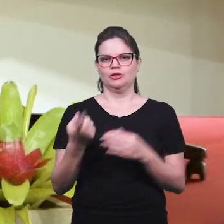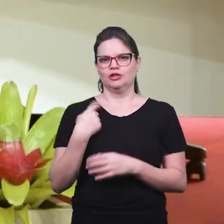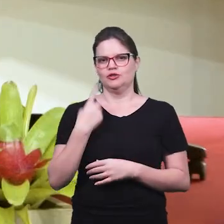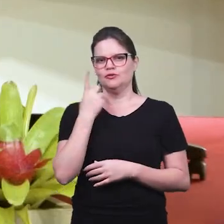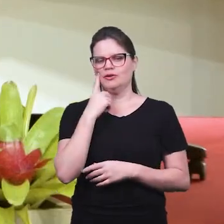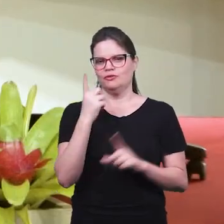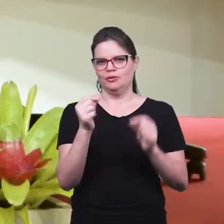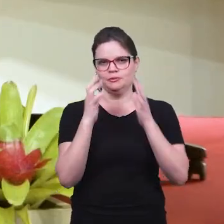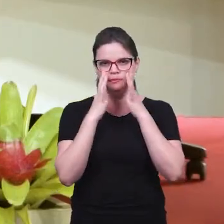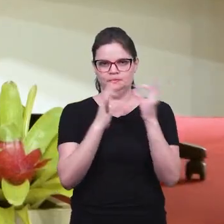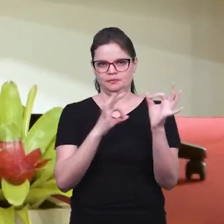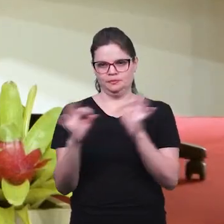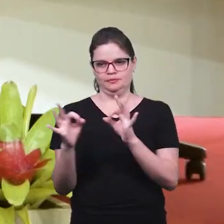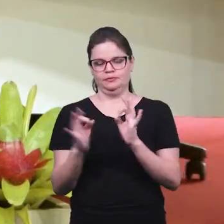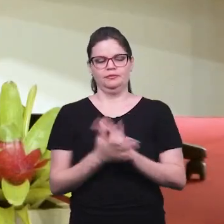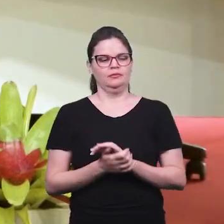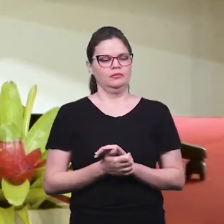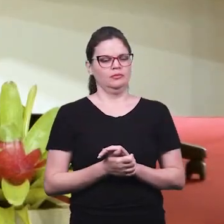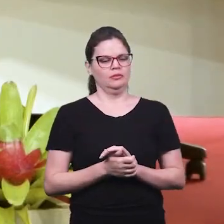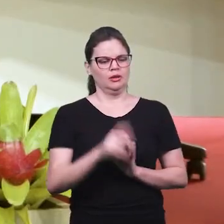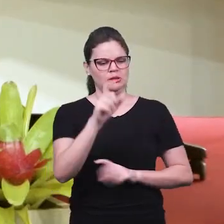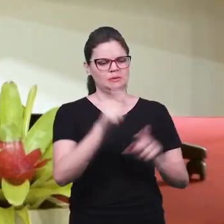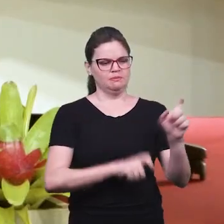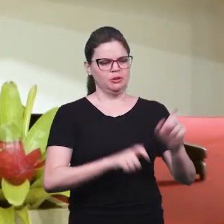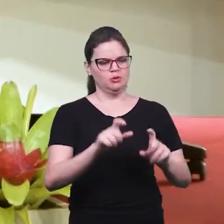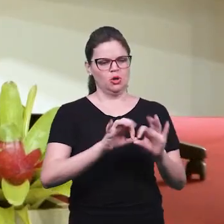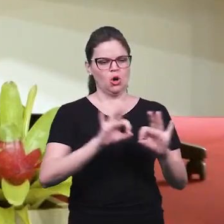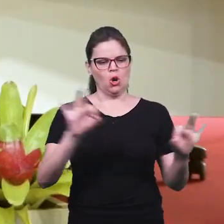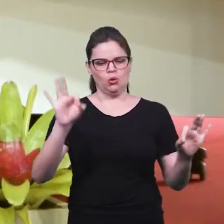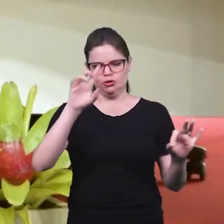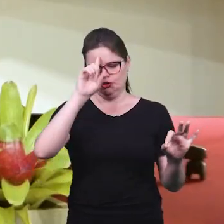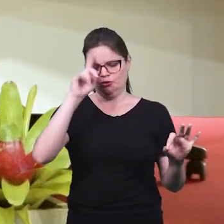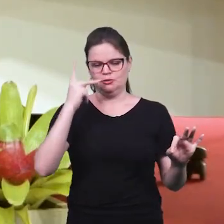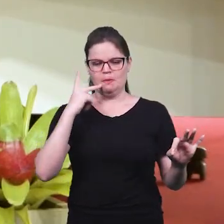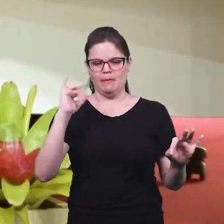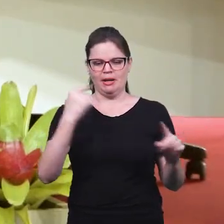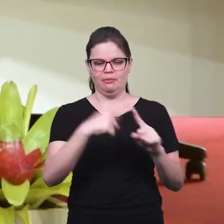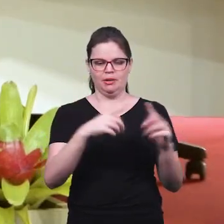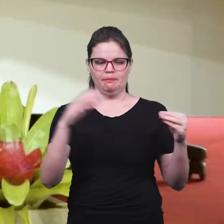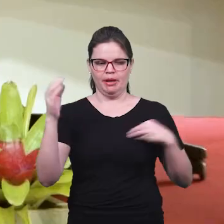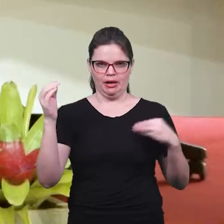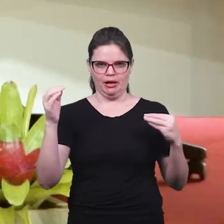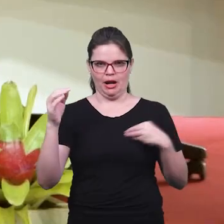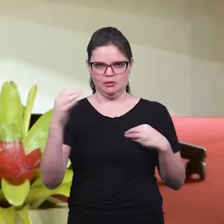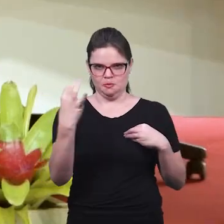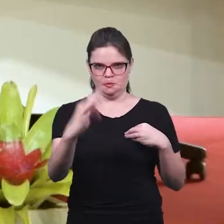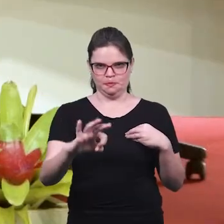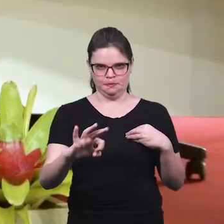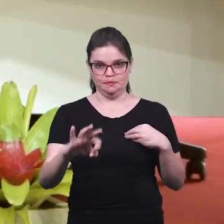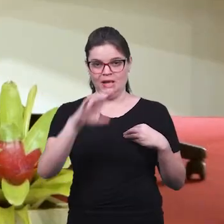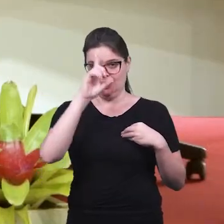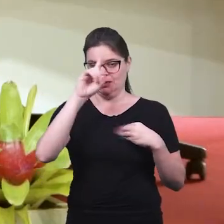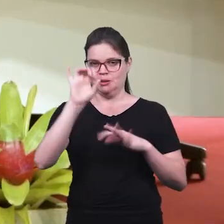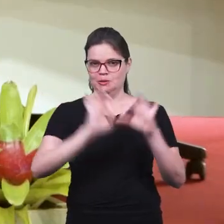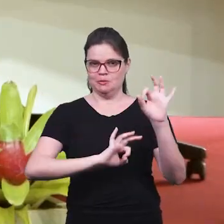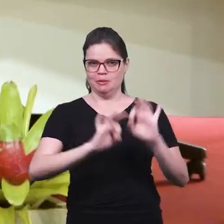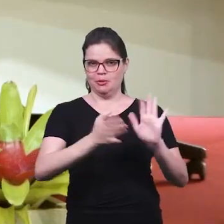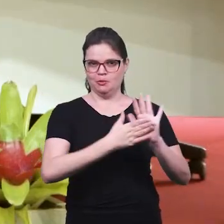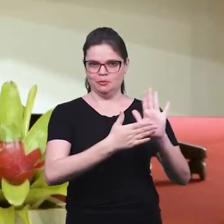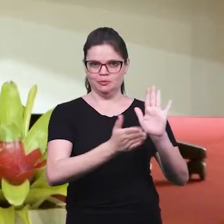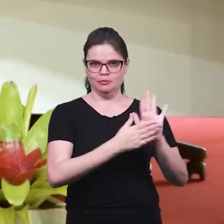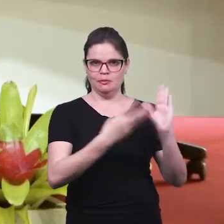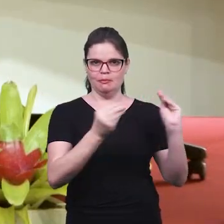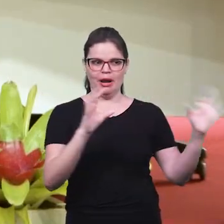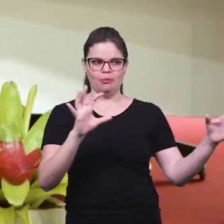O homem estava sem Deus. Deus deu uma providência para que o homem se reconciliasse com ele.